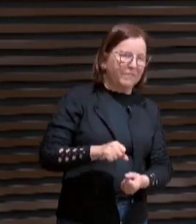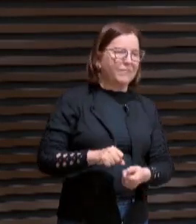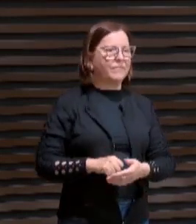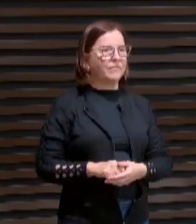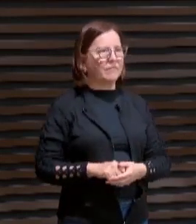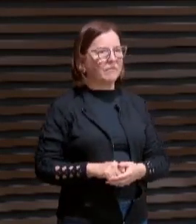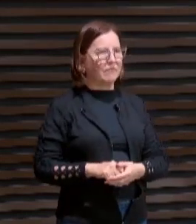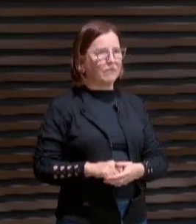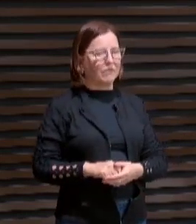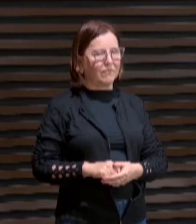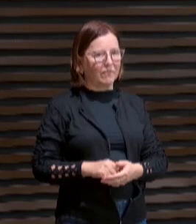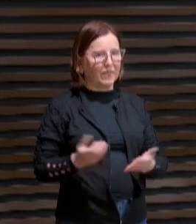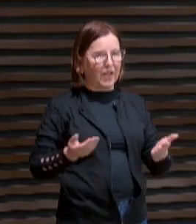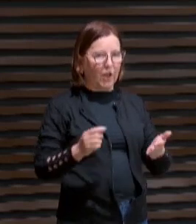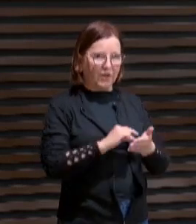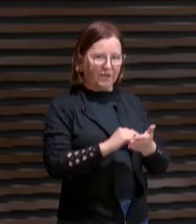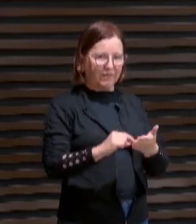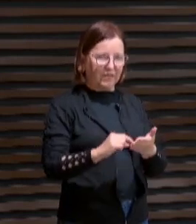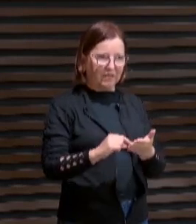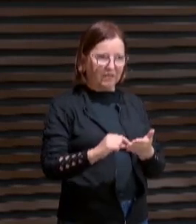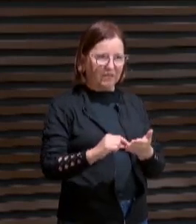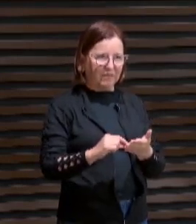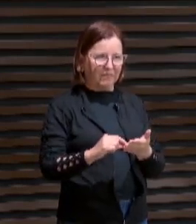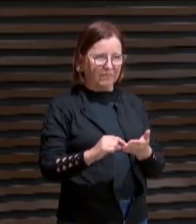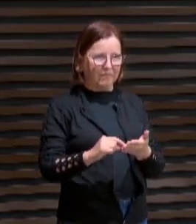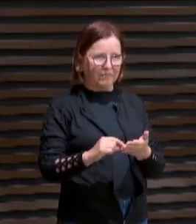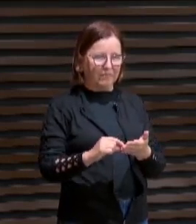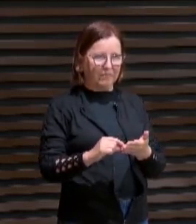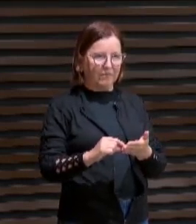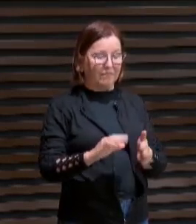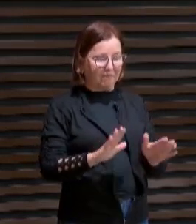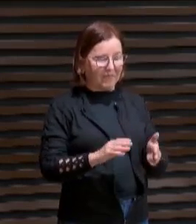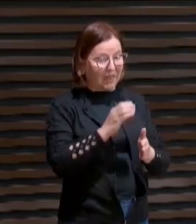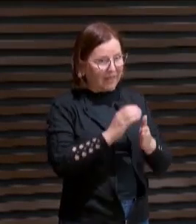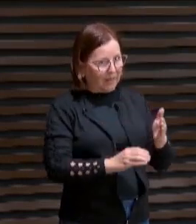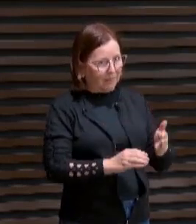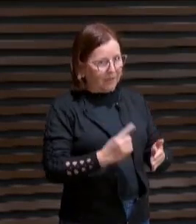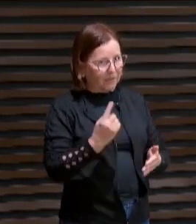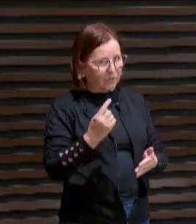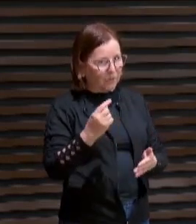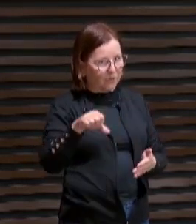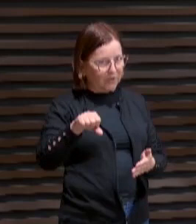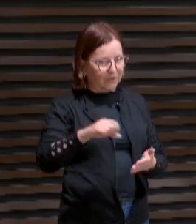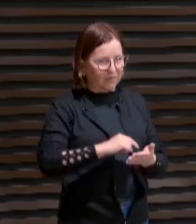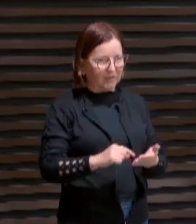Não era justo. Agora veja o versículo 1 do capítulo 19.